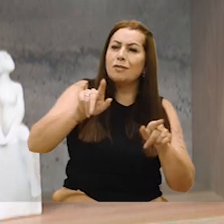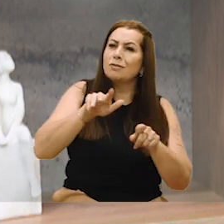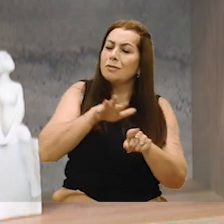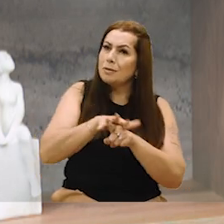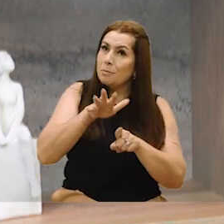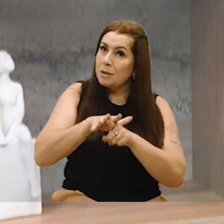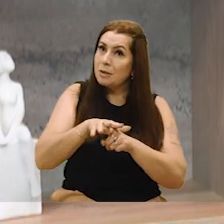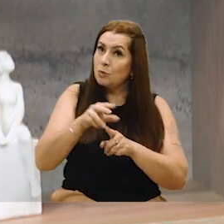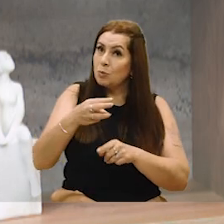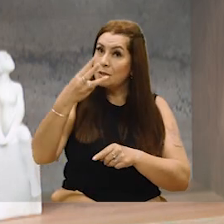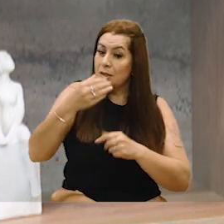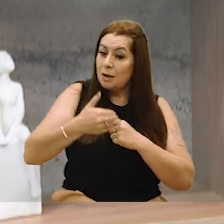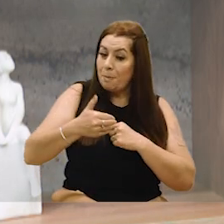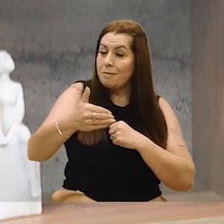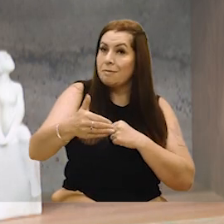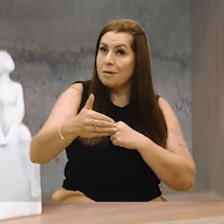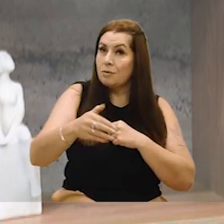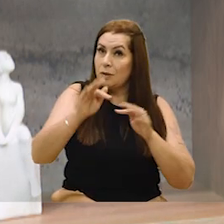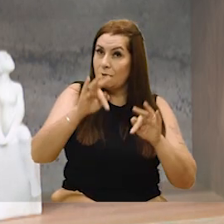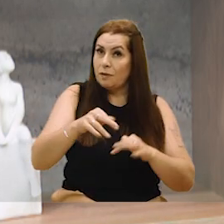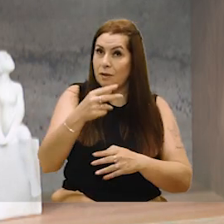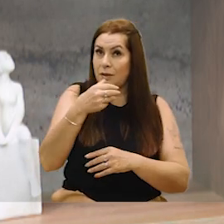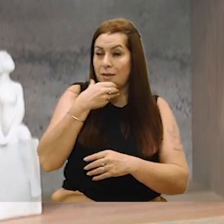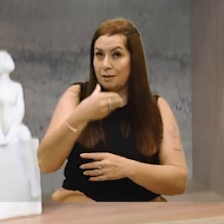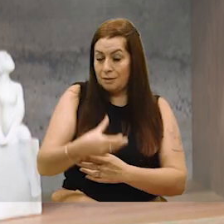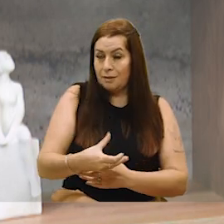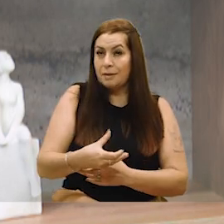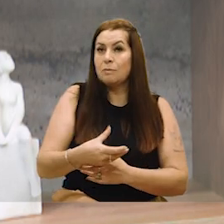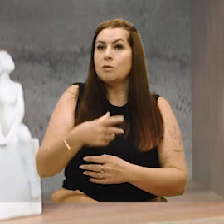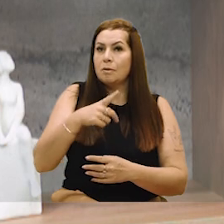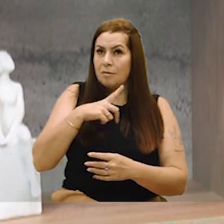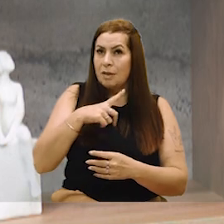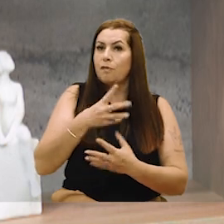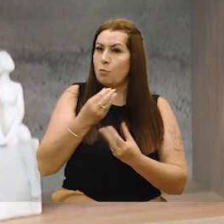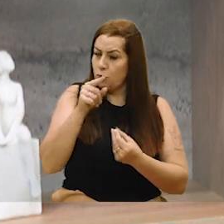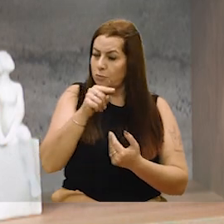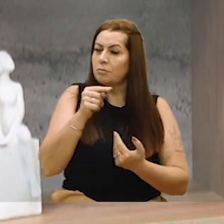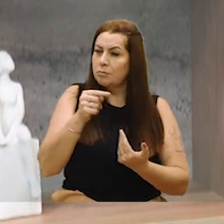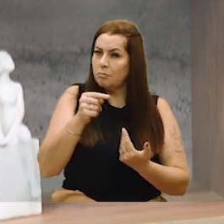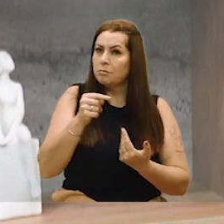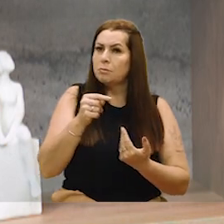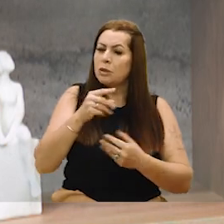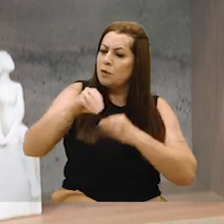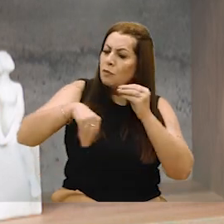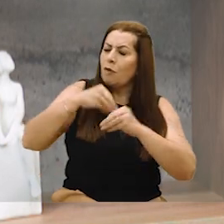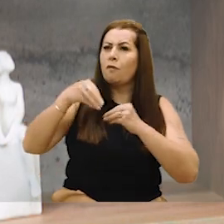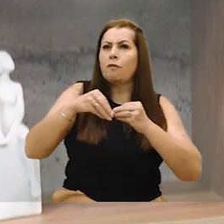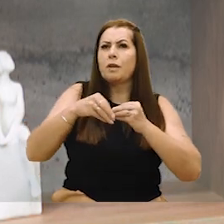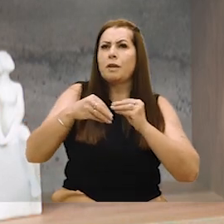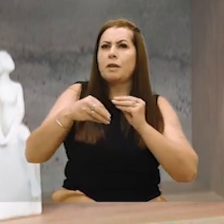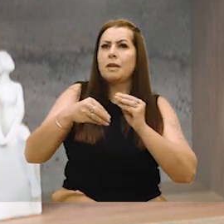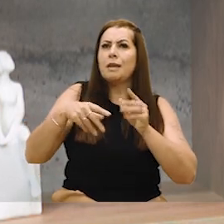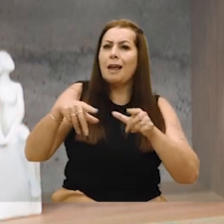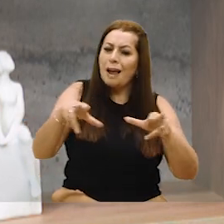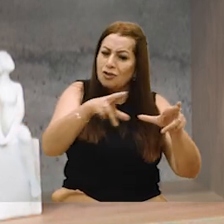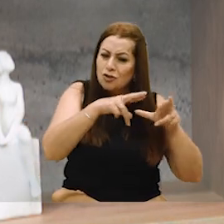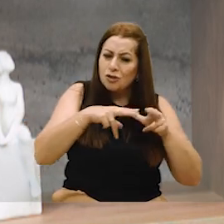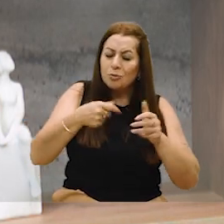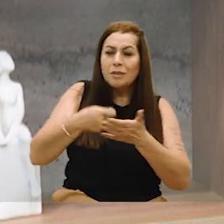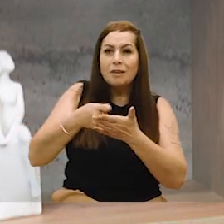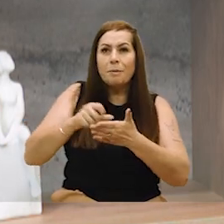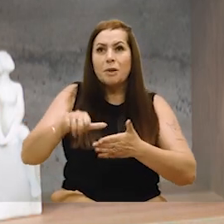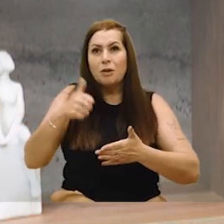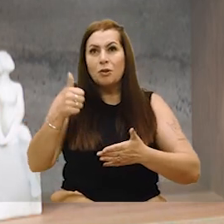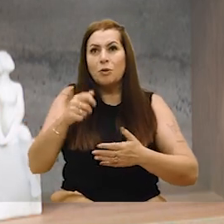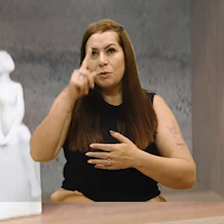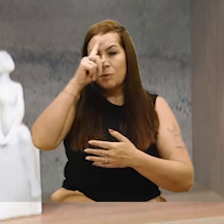demandas. O seu 3º mandato, que se encerrou em dezembro, ele teve muito disso, de se envolver em pleitos da região e tentar melhorar. Eu vou